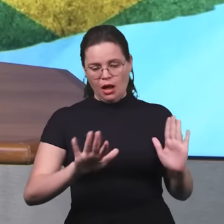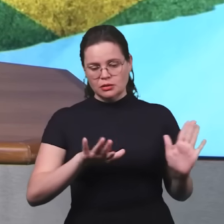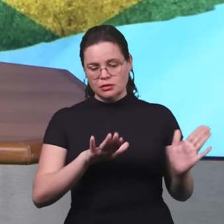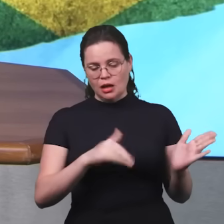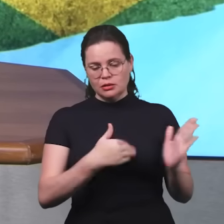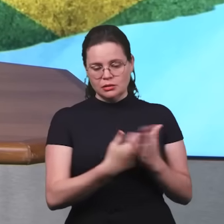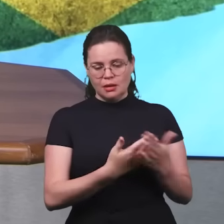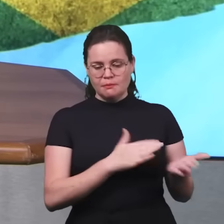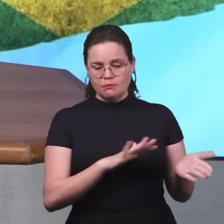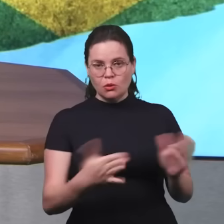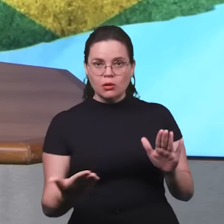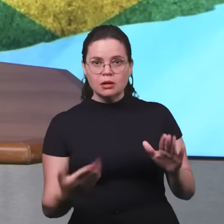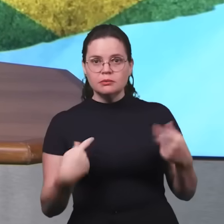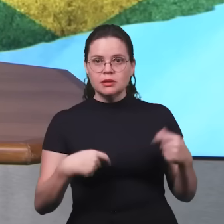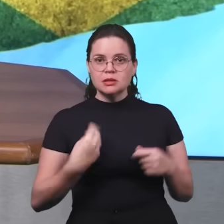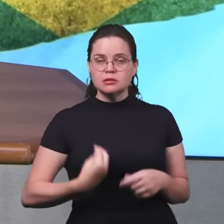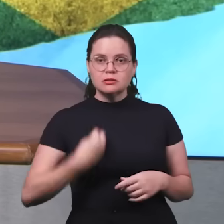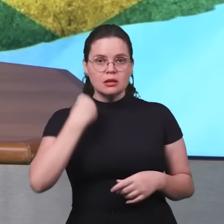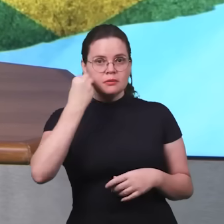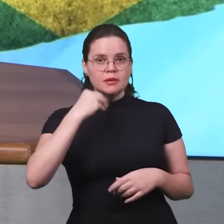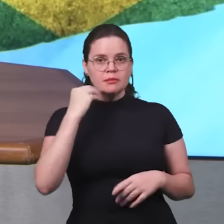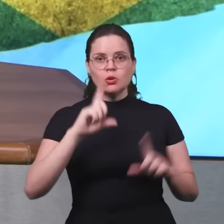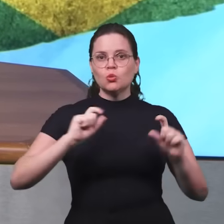desfrutar daquilo que é possível.